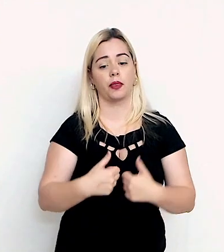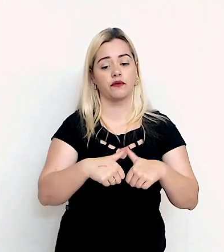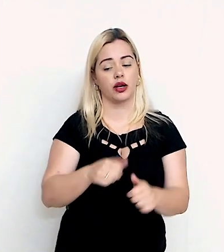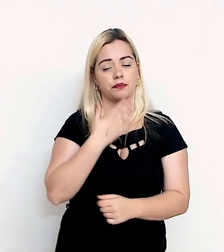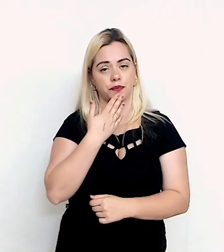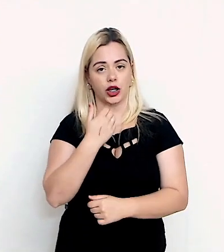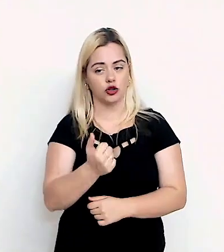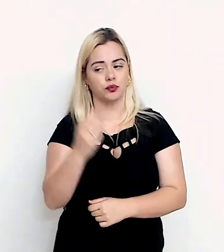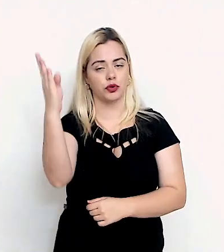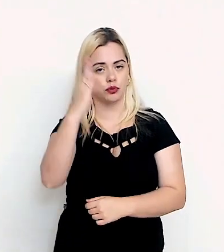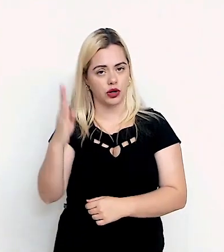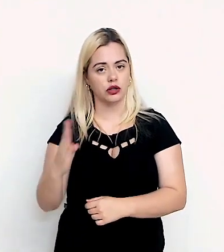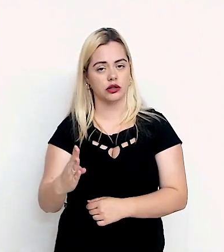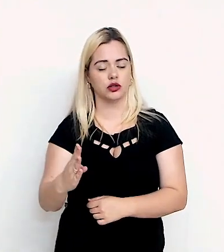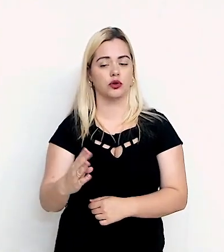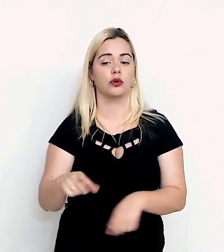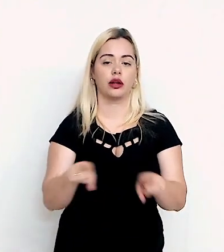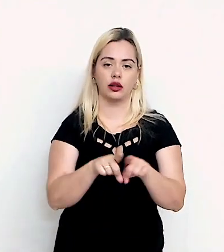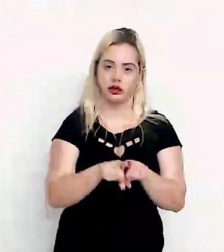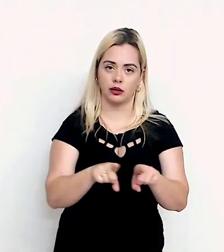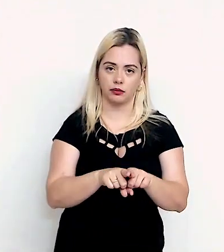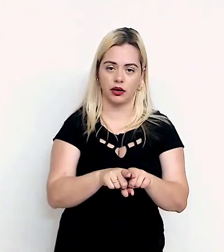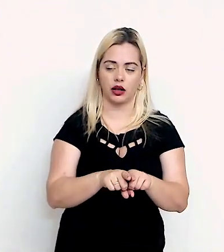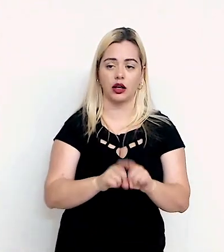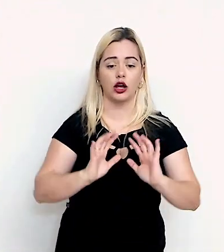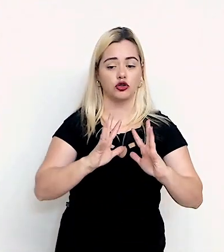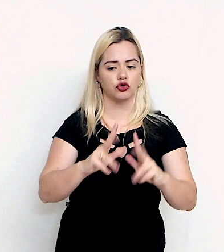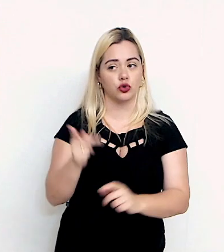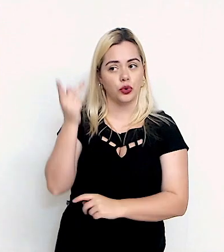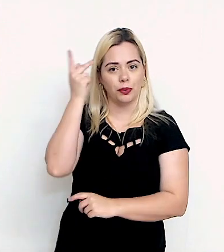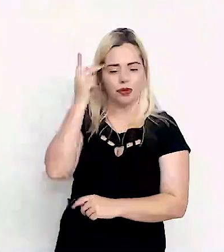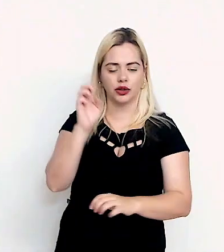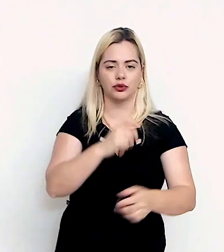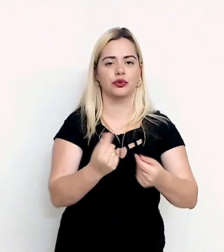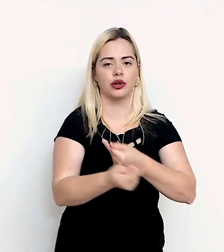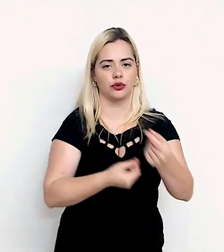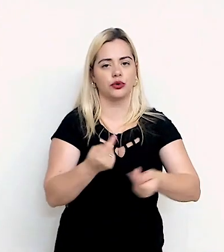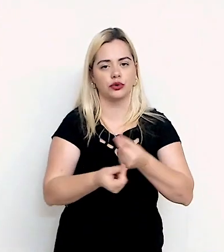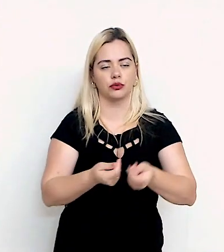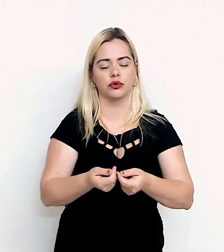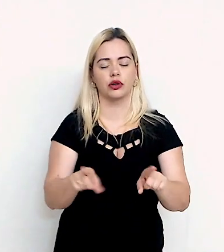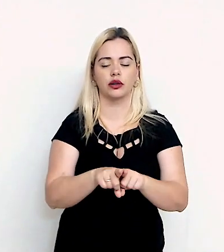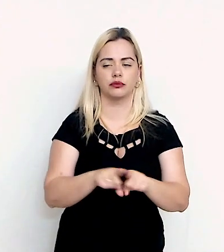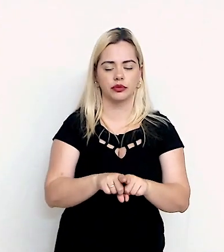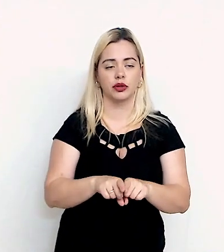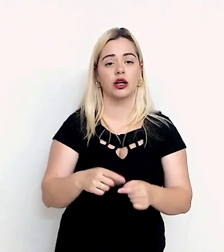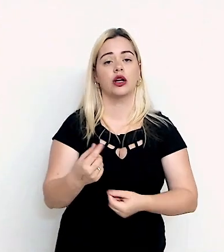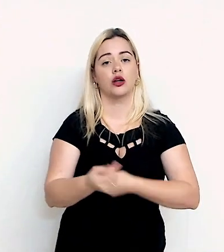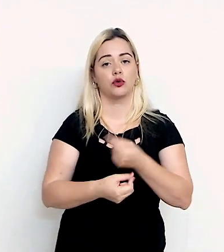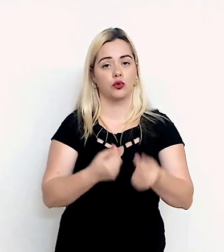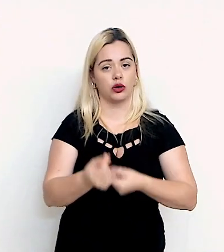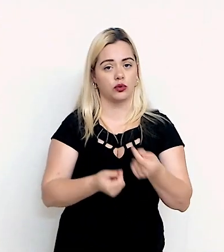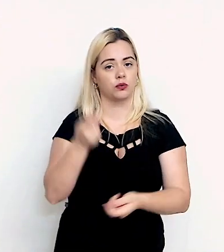beneficiar o Brasil inclusive é no plano econômico inclusive no plano econômico